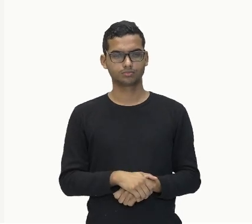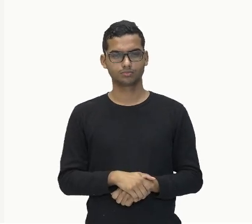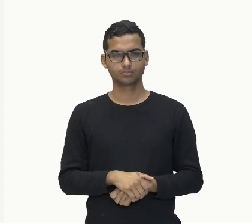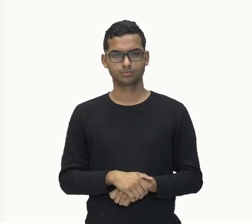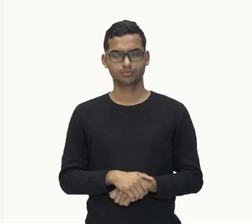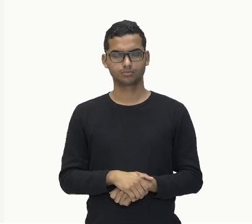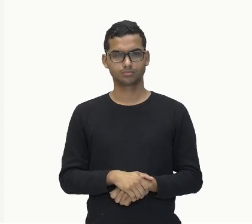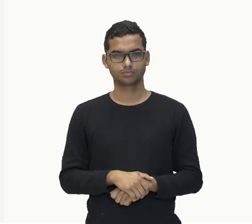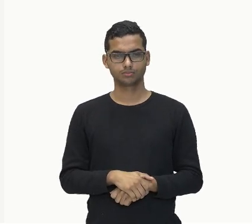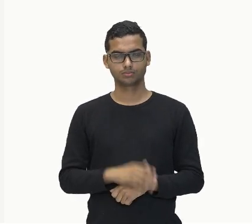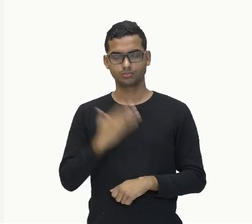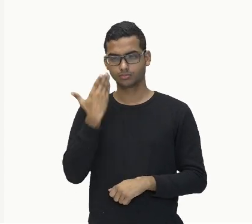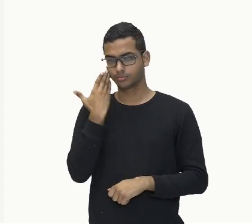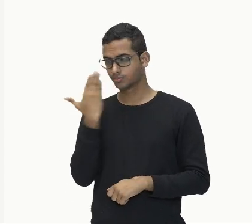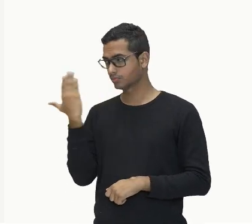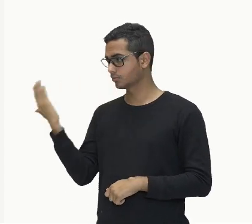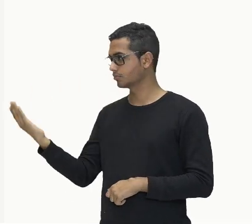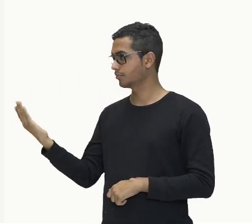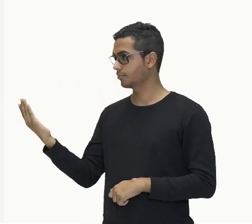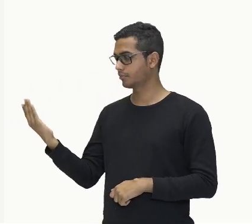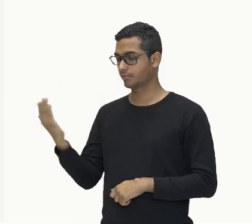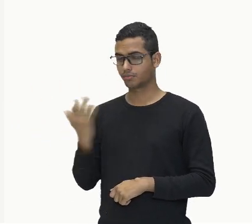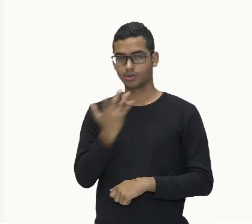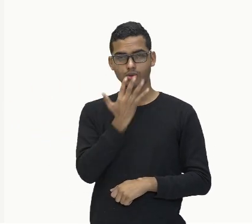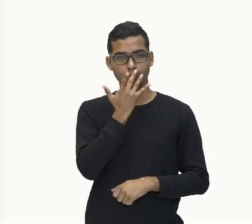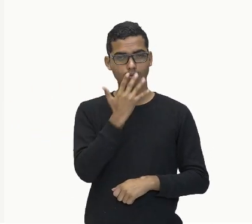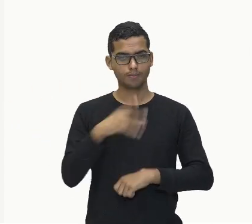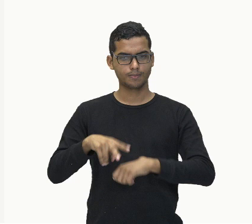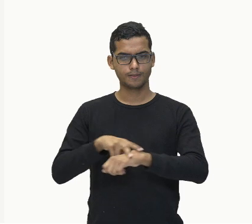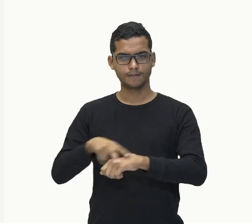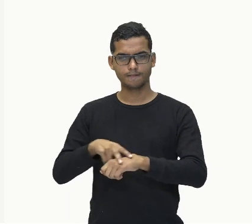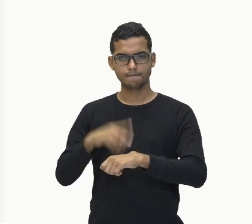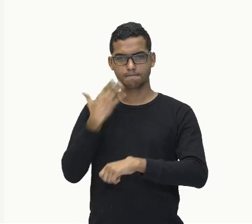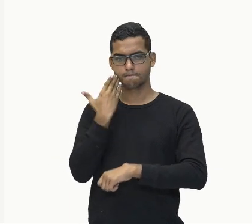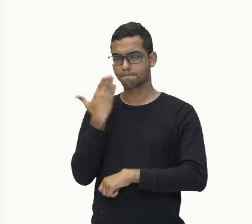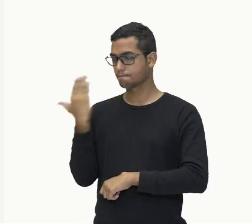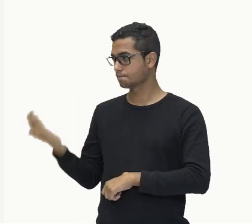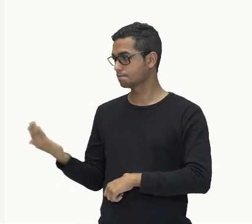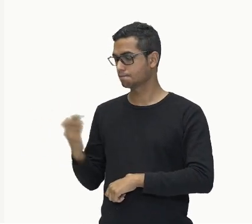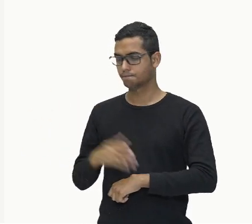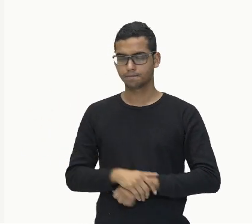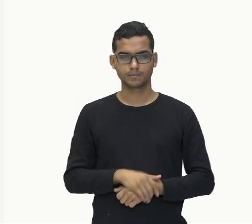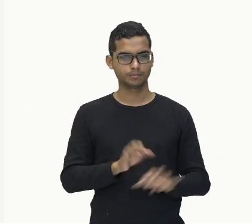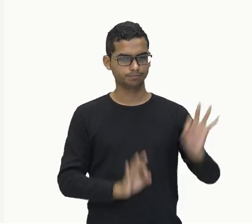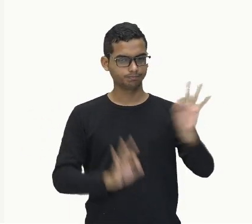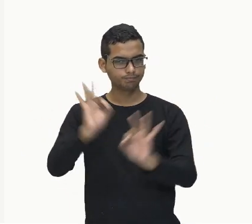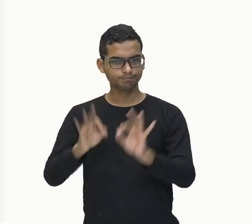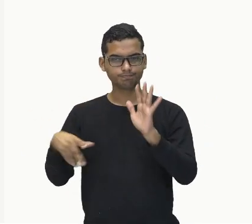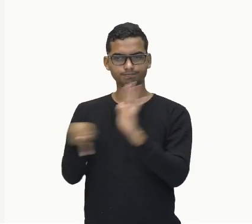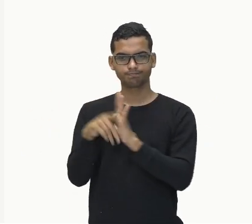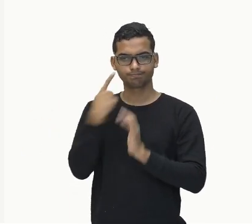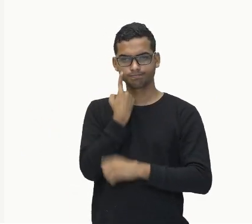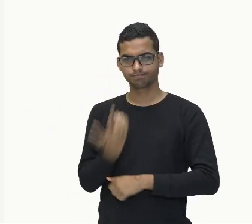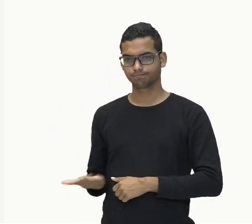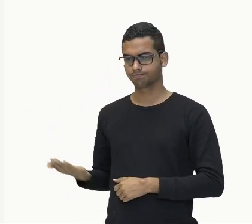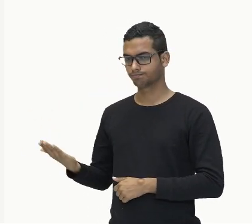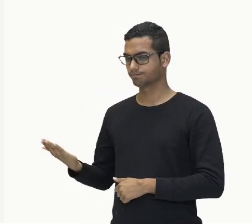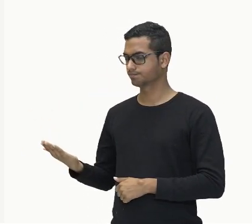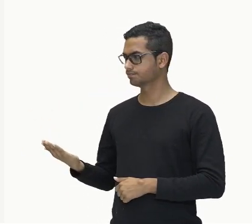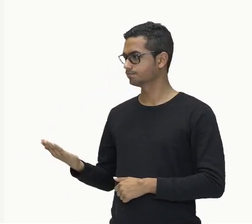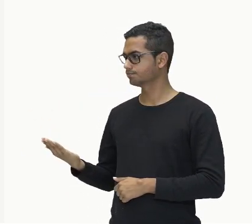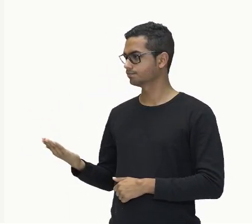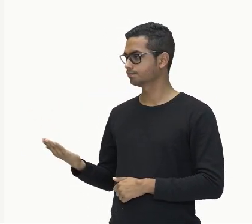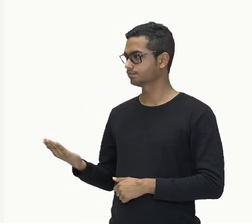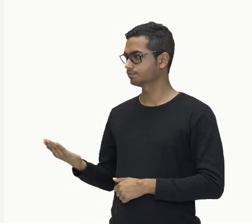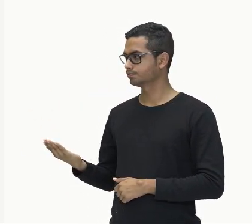Vou fazer aqui ao lado para vocês verem melhor como que a gente vai fazer essa distribuição da combinação.